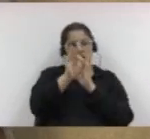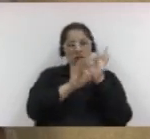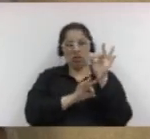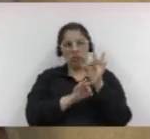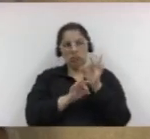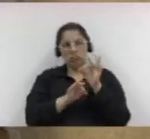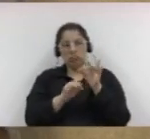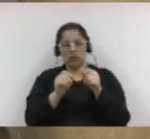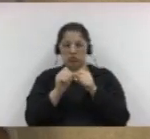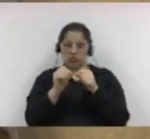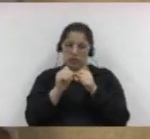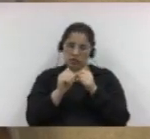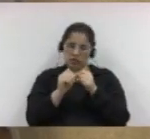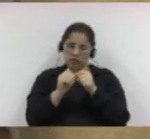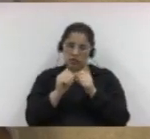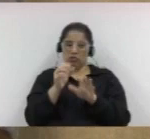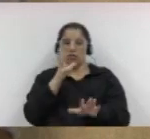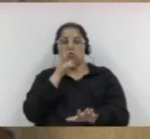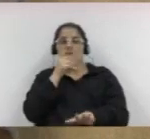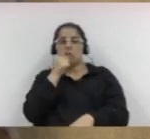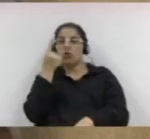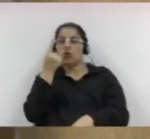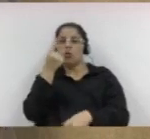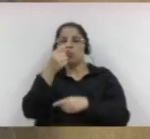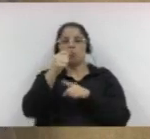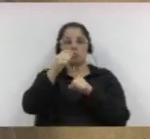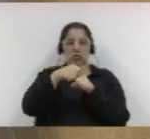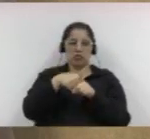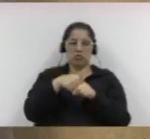mês. Já tive projetos aprovados em 20